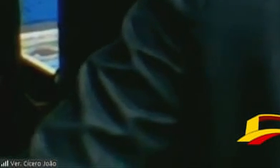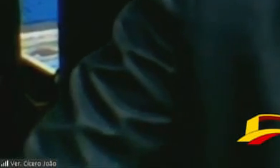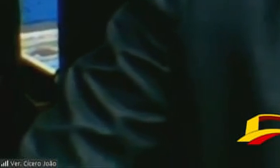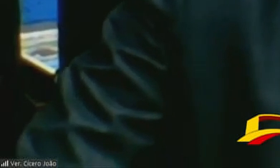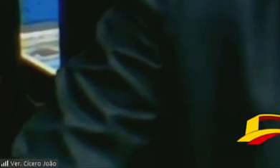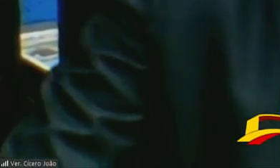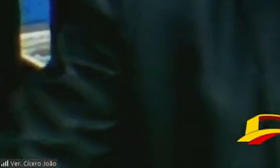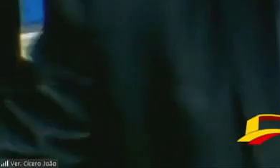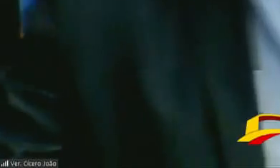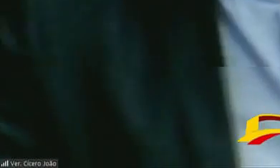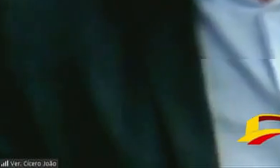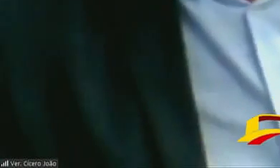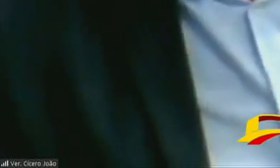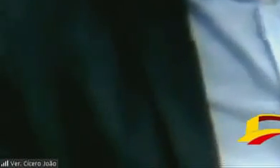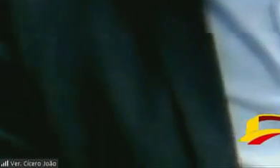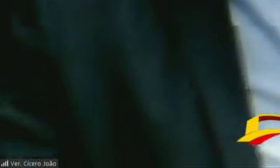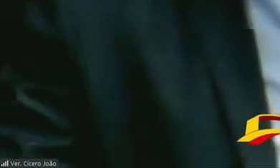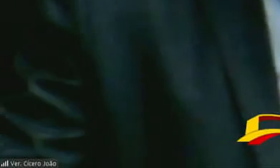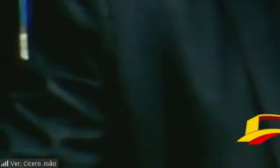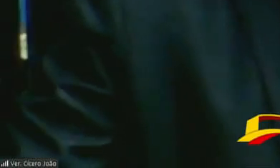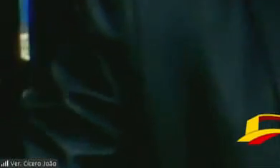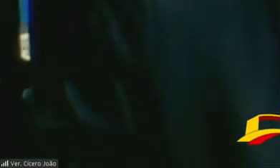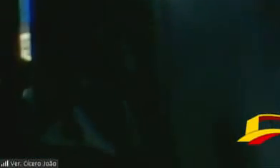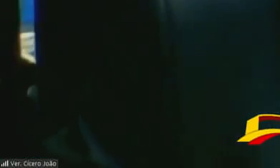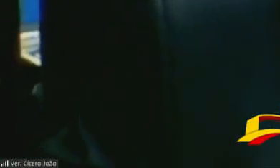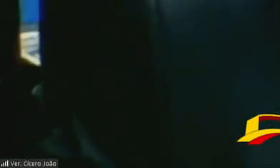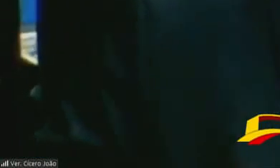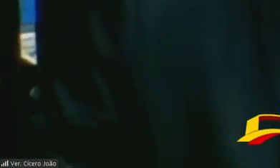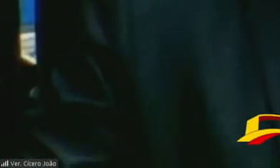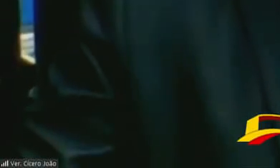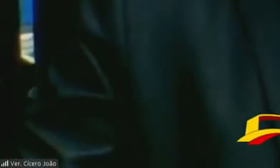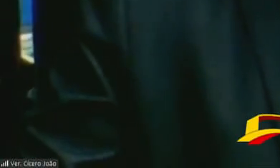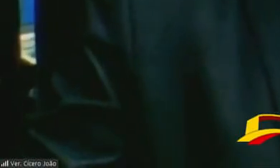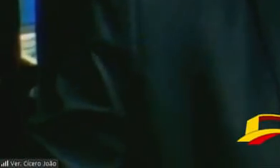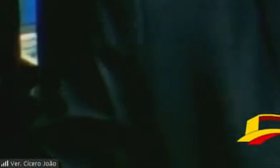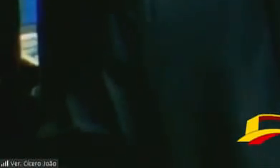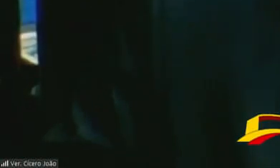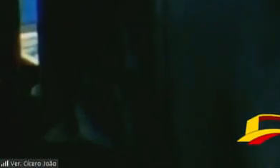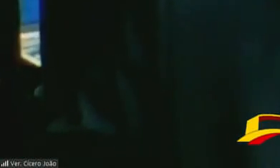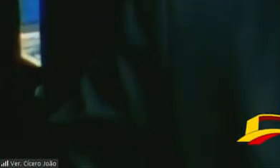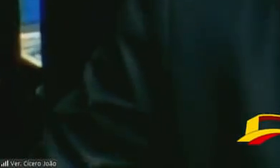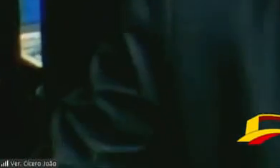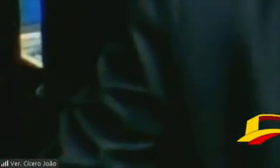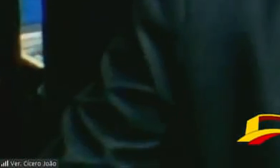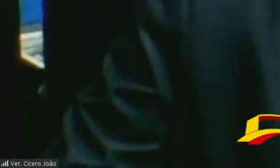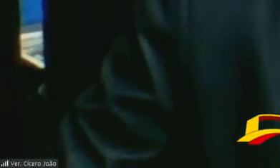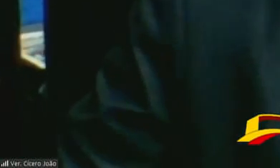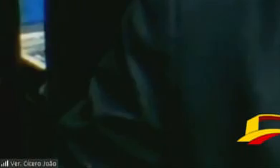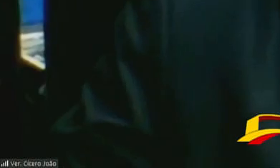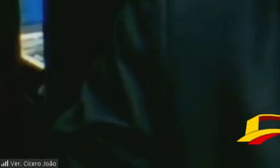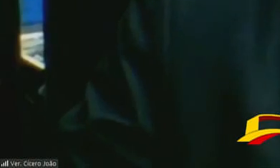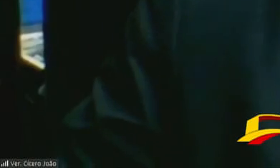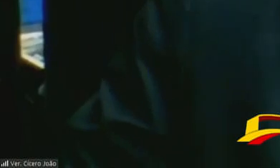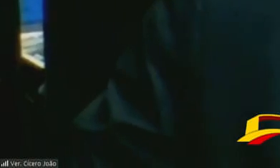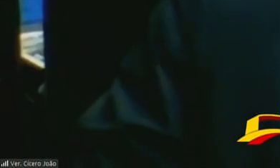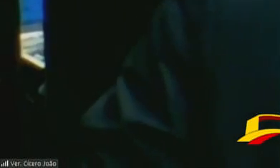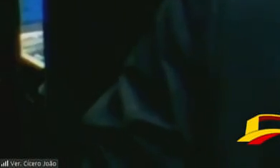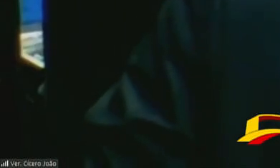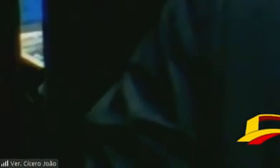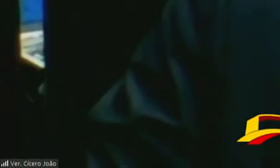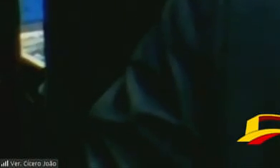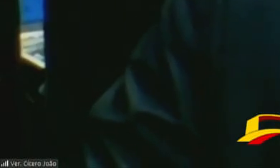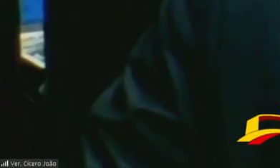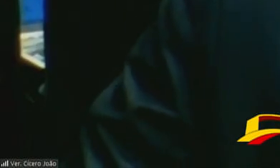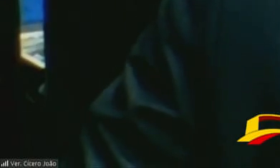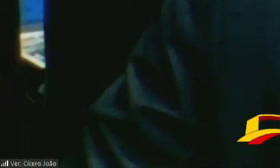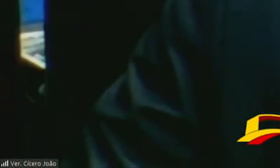Precisamos ter a fiscalização. E para isso, nosso líder precisa ver uma melhor forma e gerar